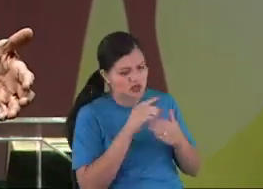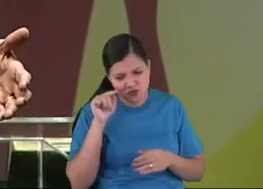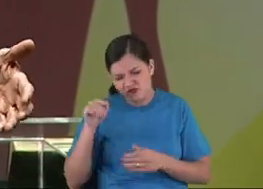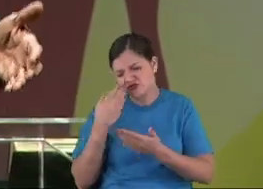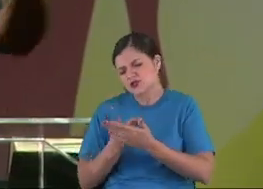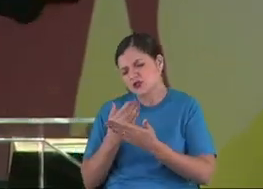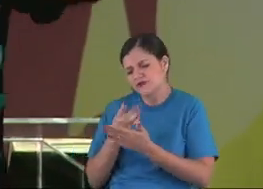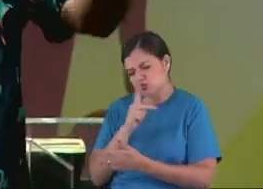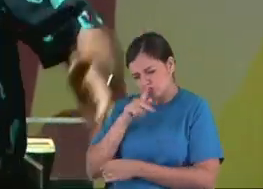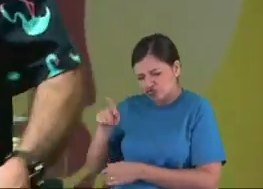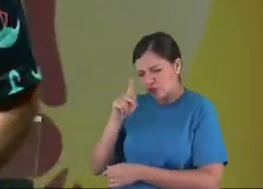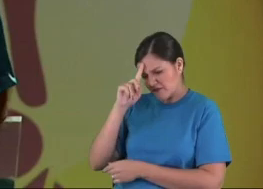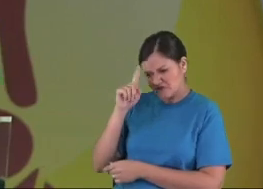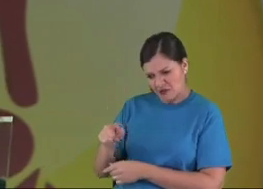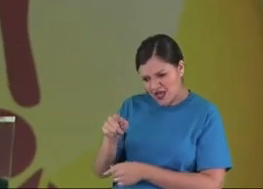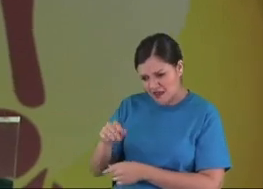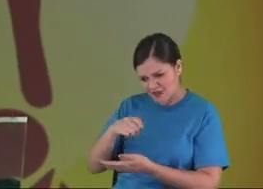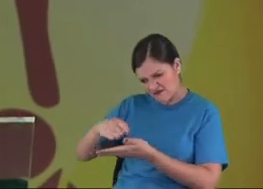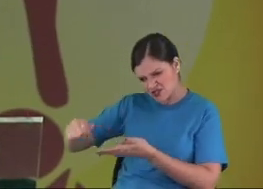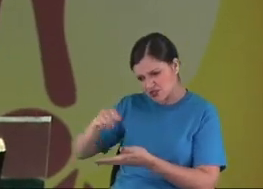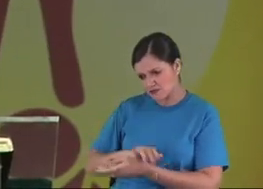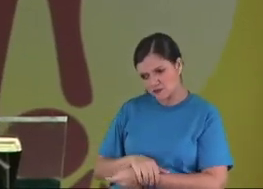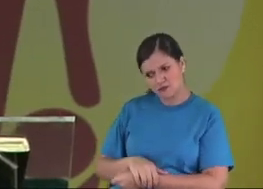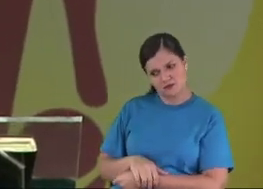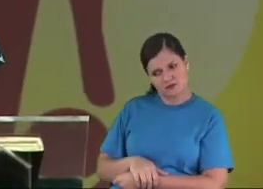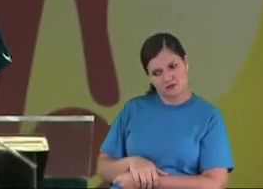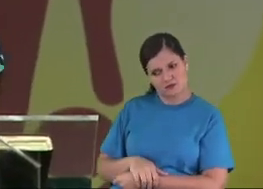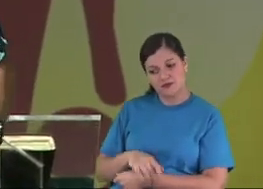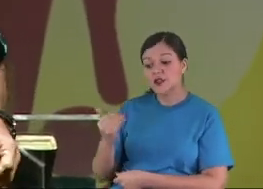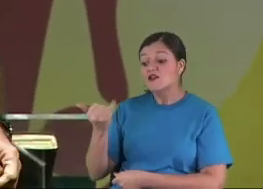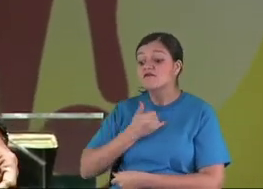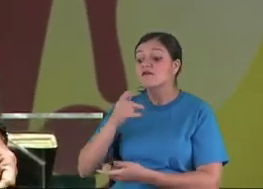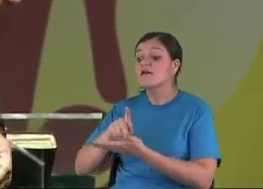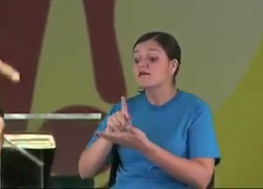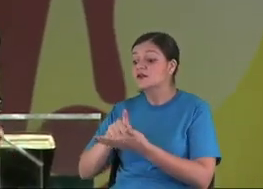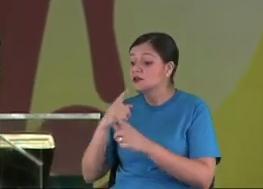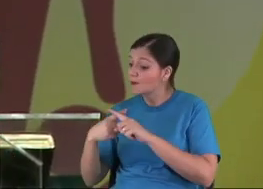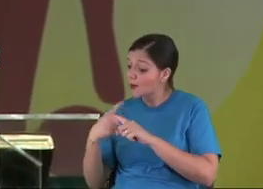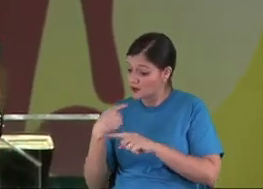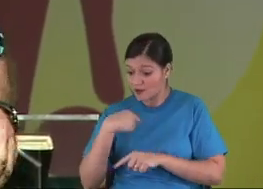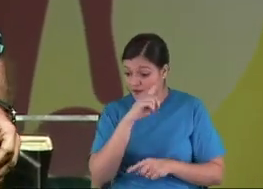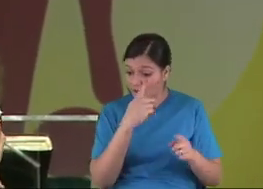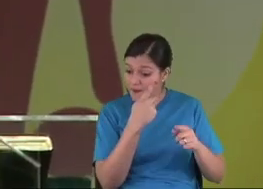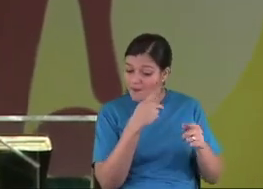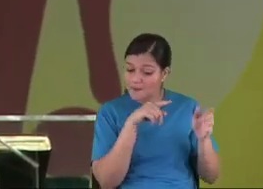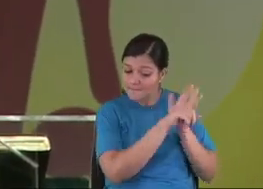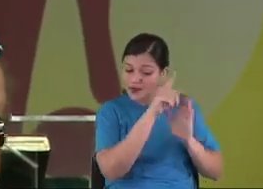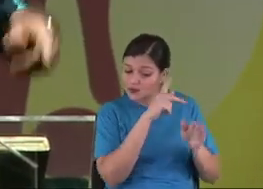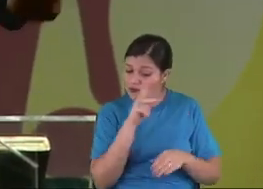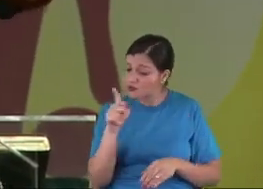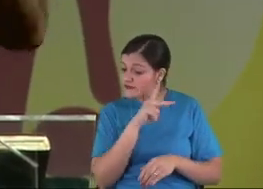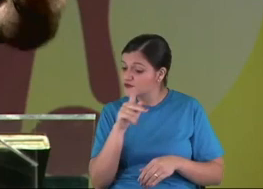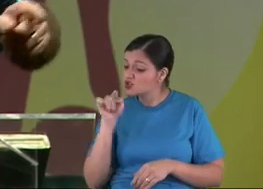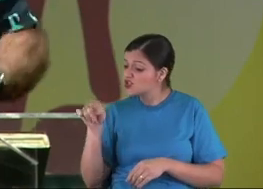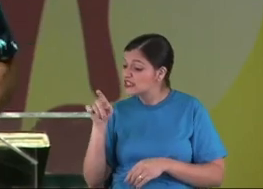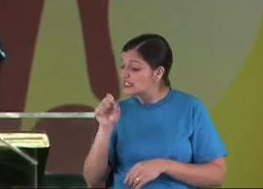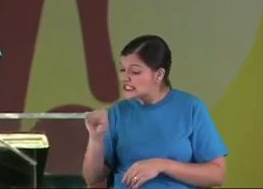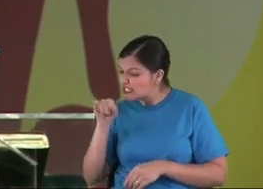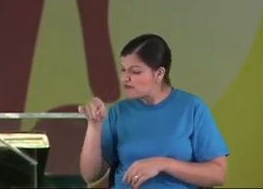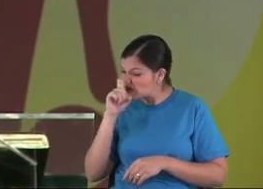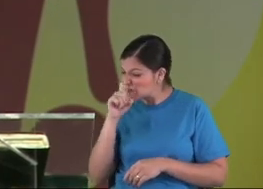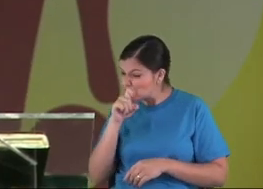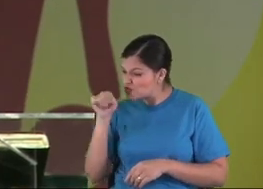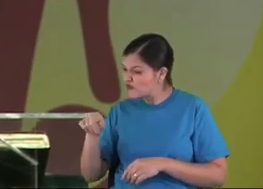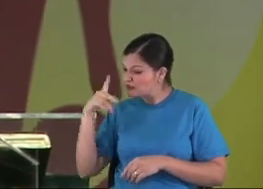aí o professor veio e te deu uma detenção. Me fala a verdade, porque eu vou perguntar ao professor. E se eu te pegar mentindo, tu vai se arrepender do dia que você